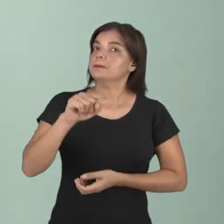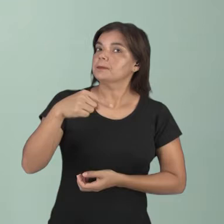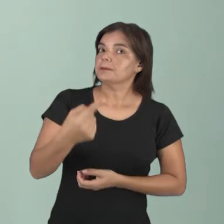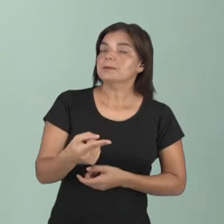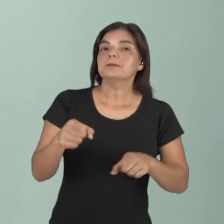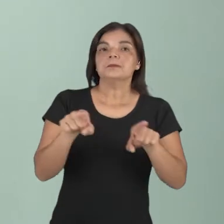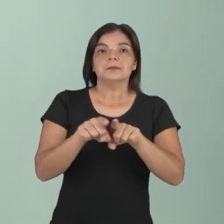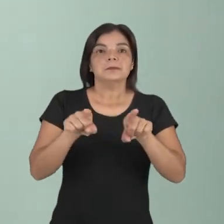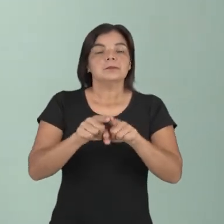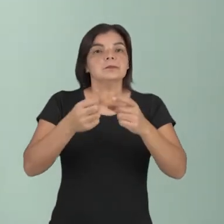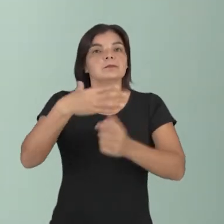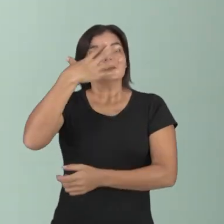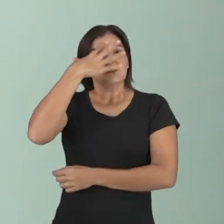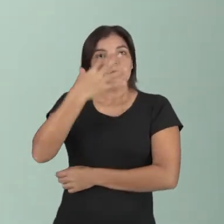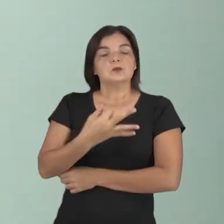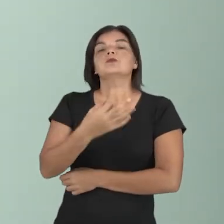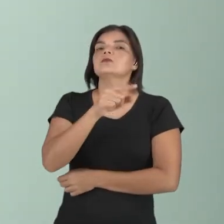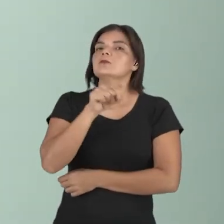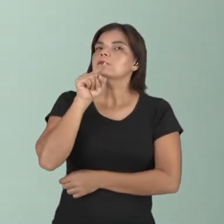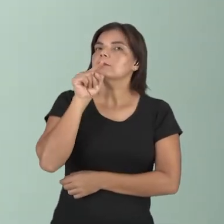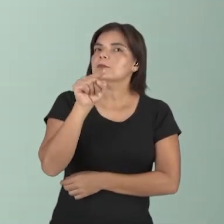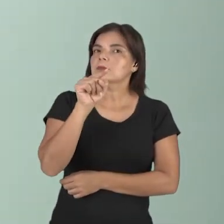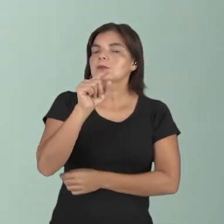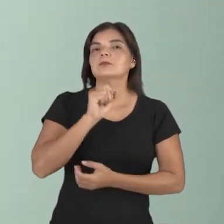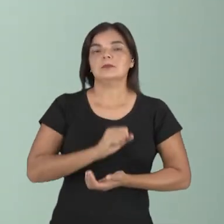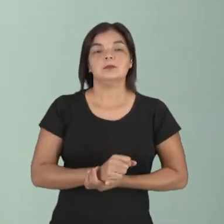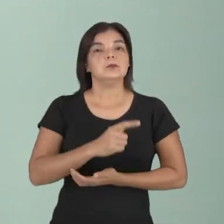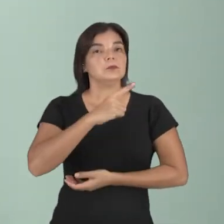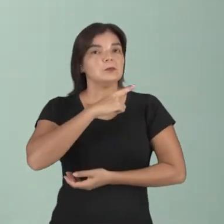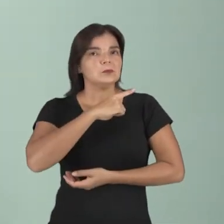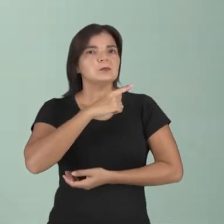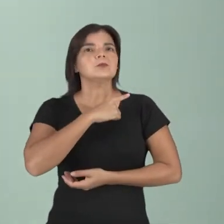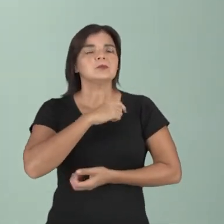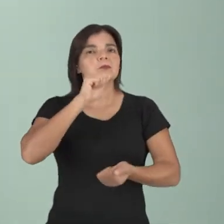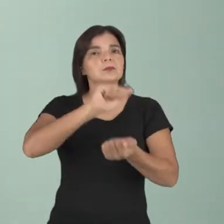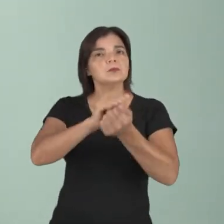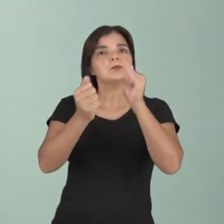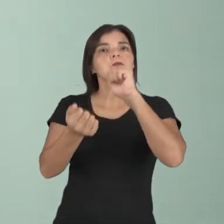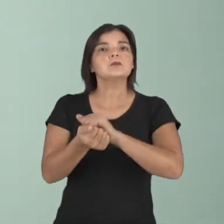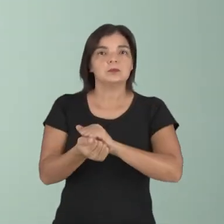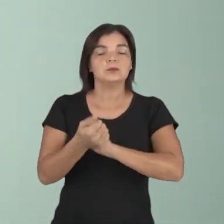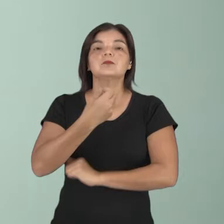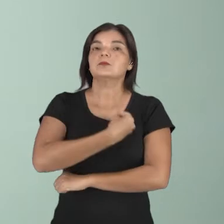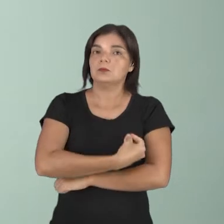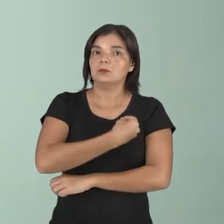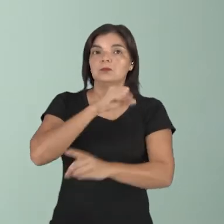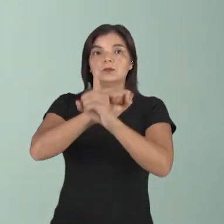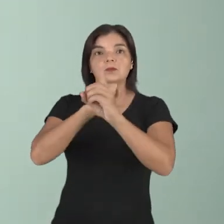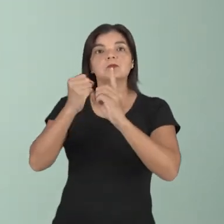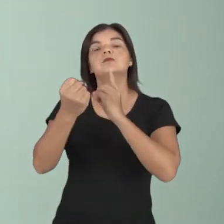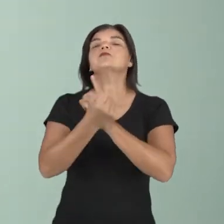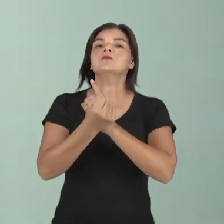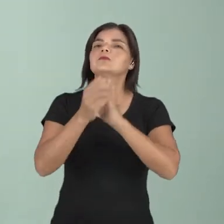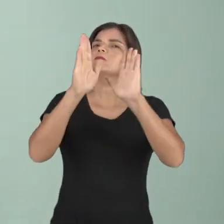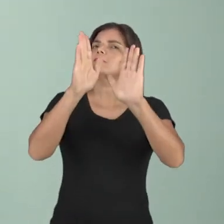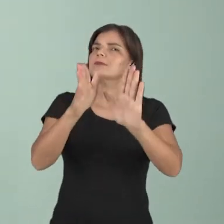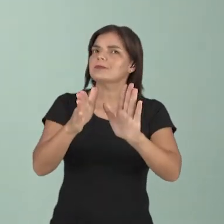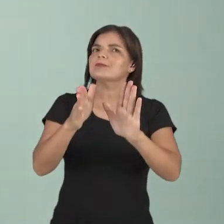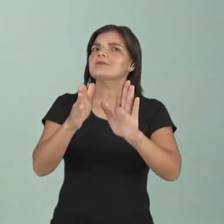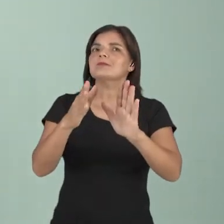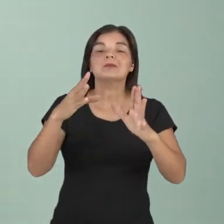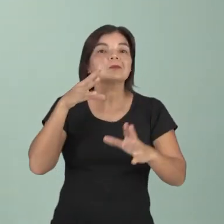contrapartida, quando eu afirmo a vocês que eu tenho que me adaptar à realidade social, eu já